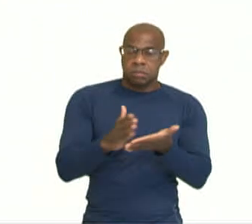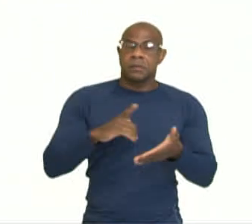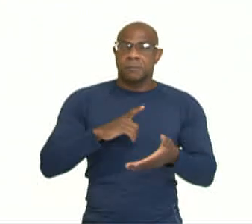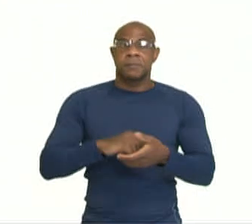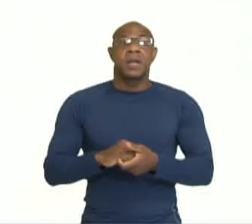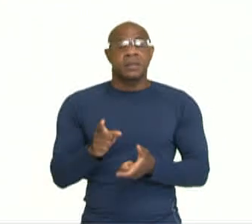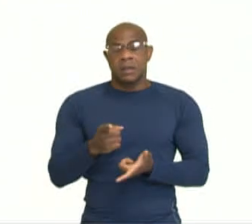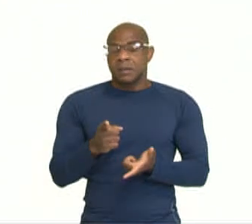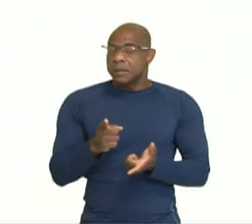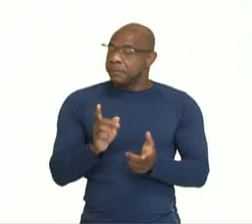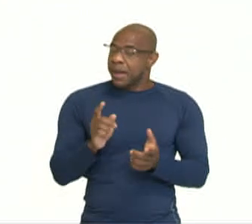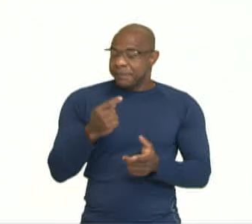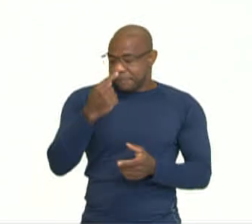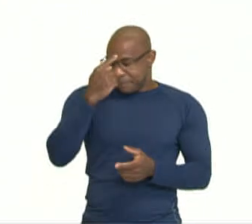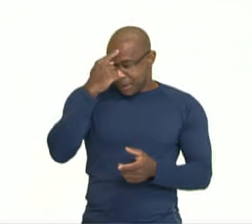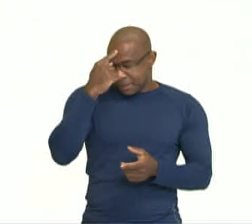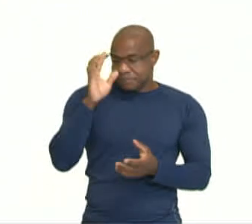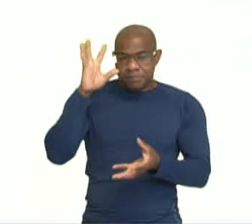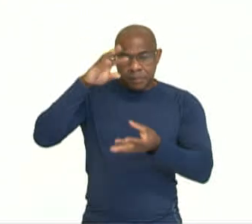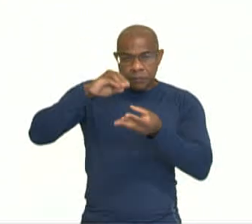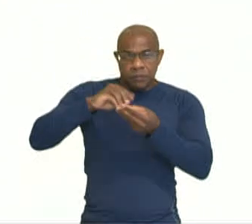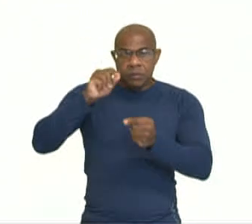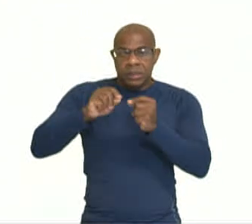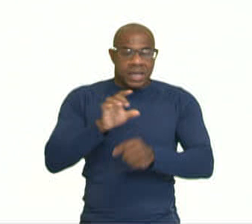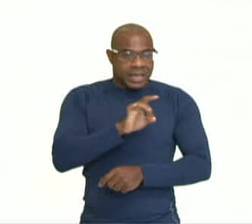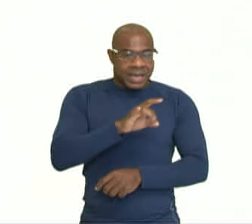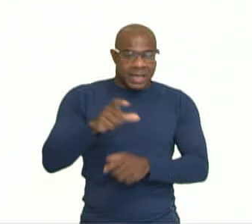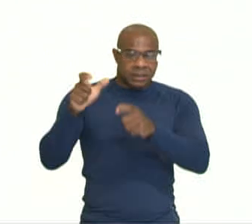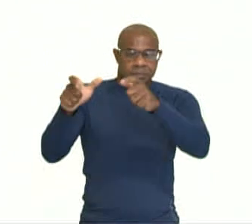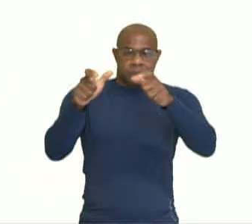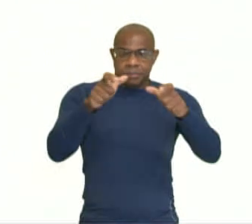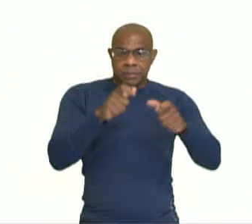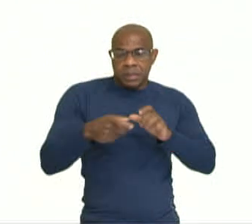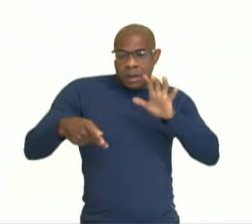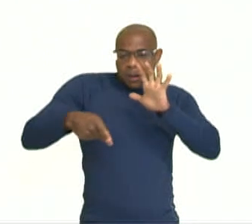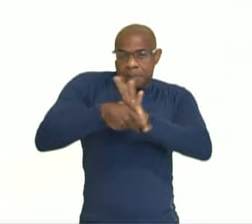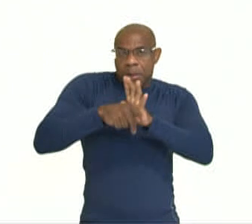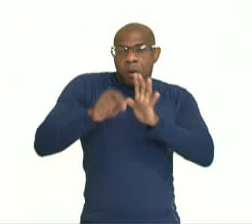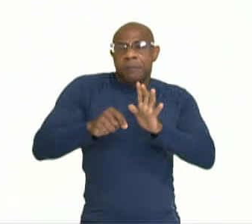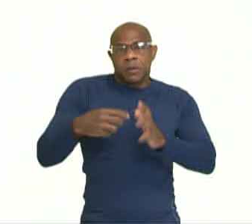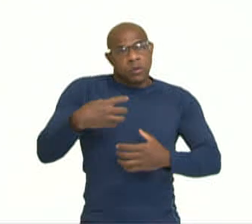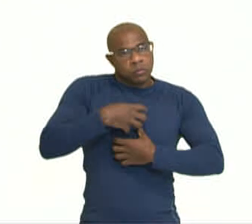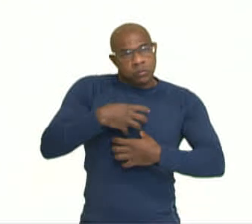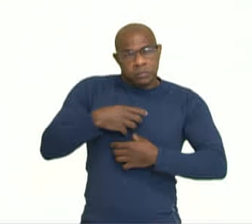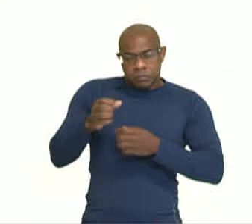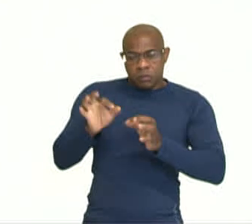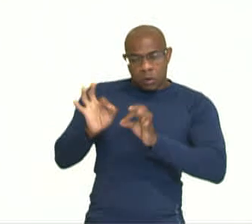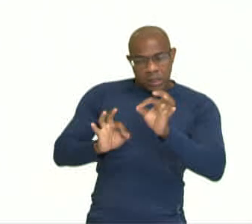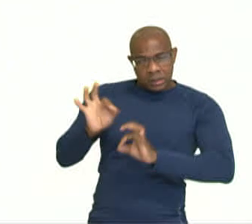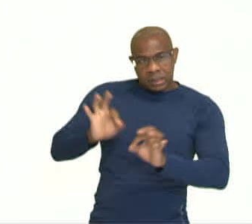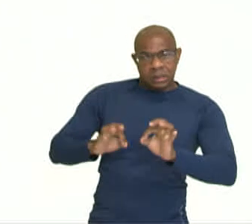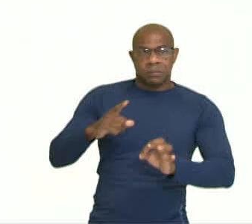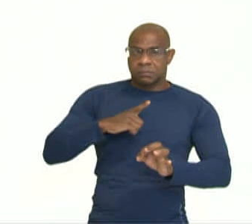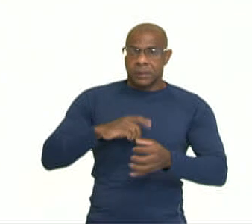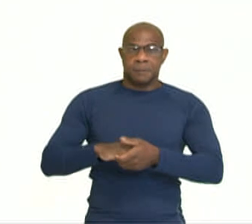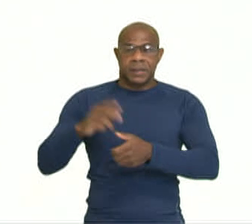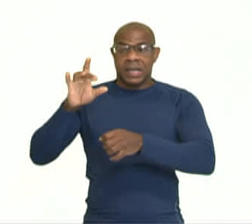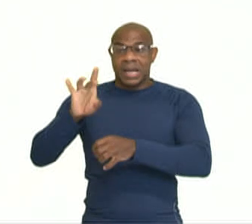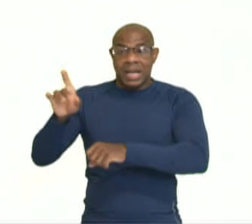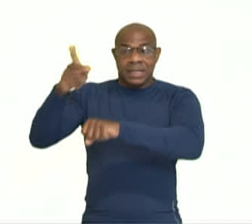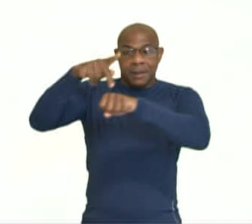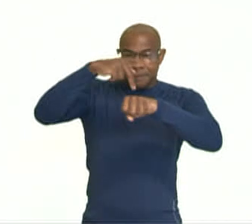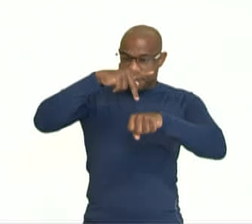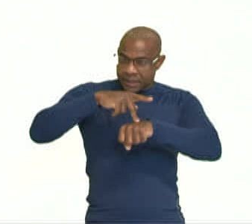finalizarmos aquela intenção de que cada território tem a sua especificidade e a sua forma de organização. Dentro